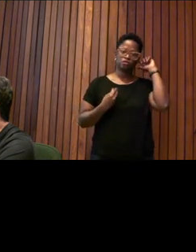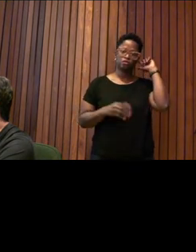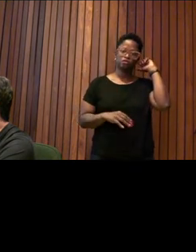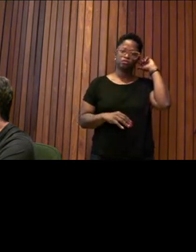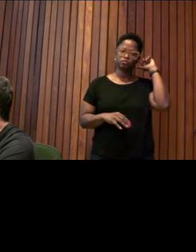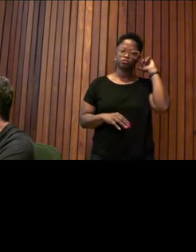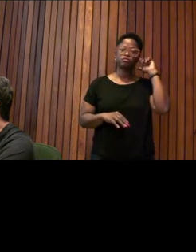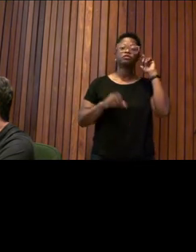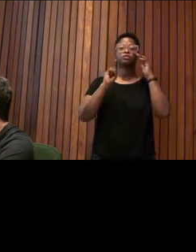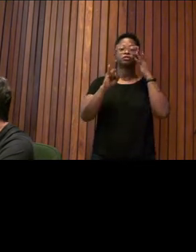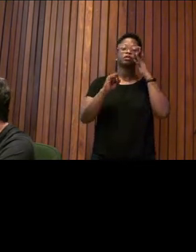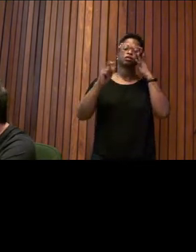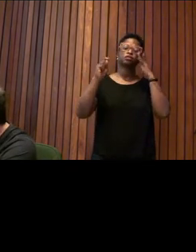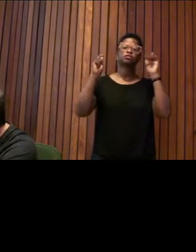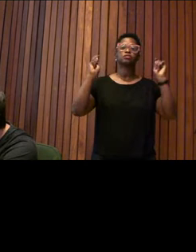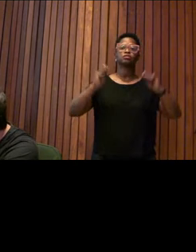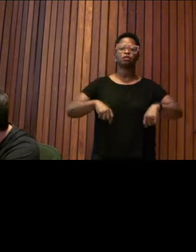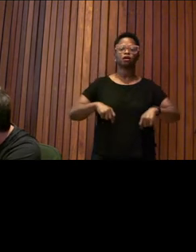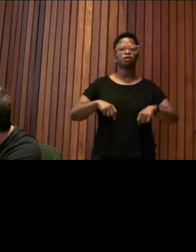Se eu puder